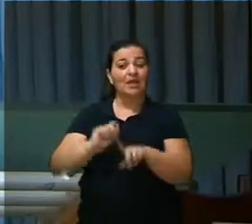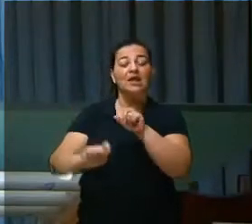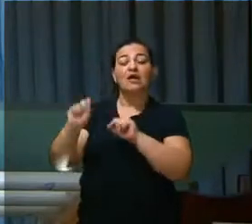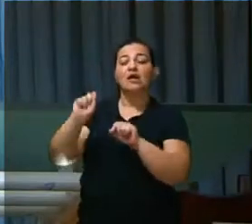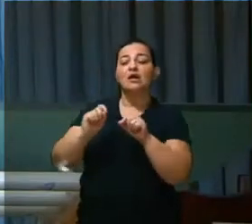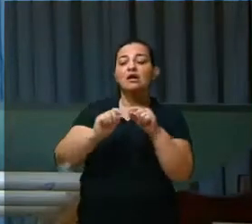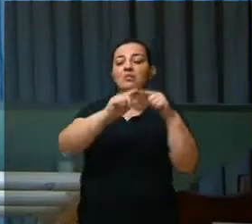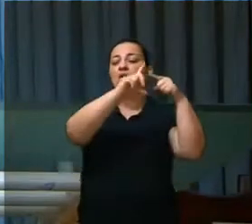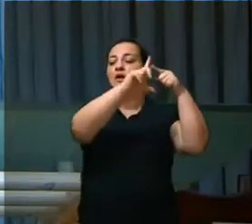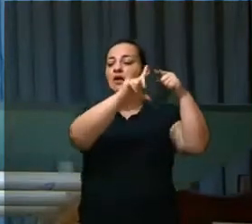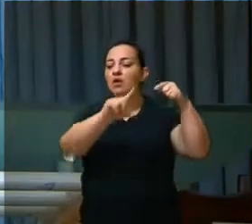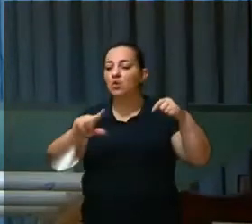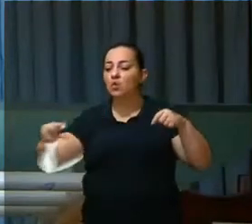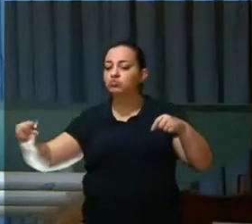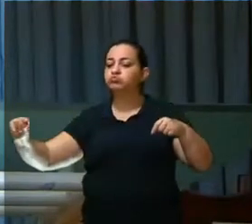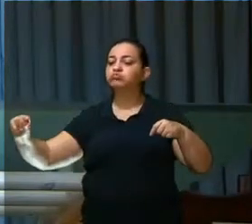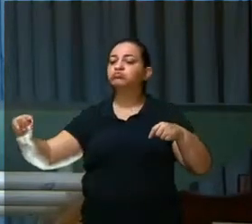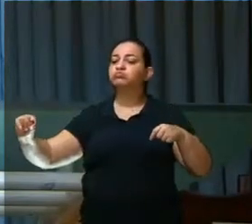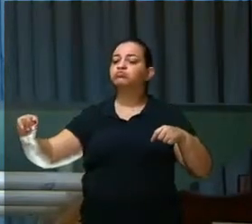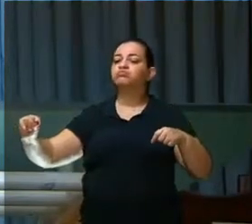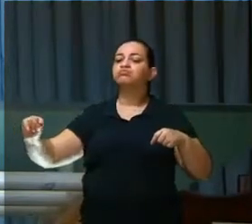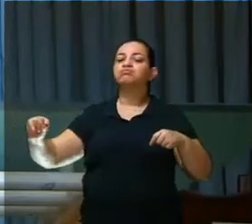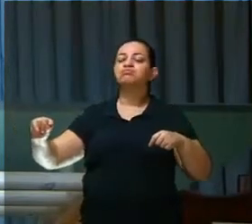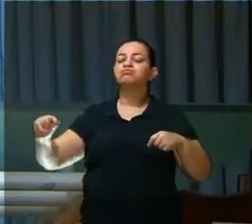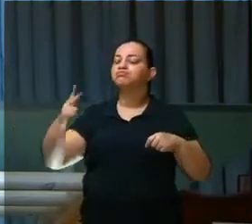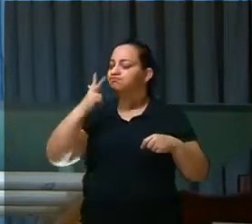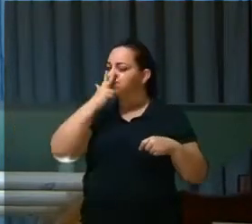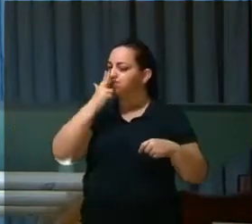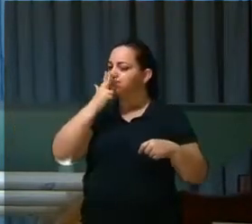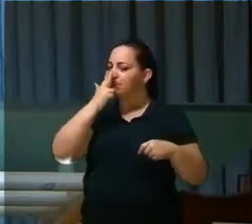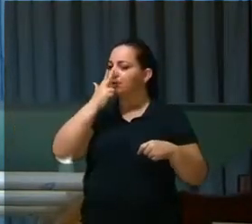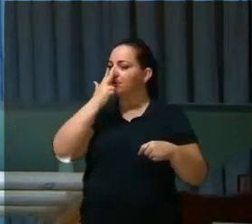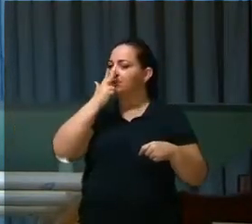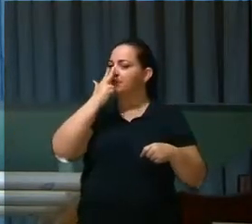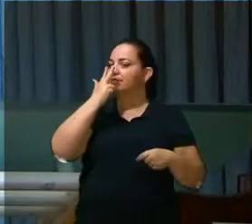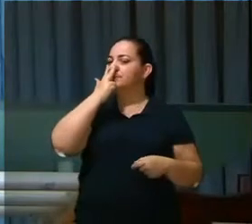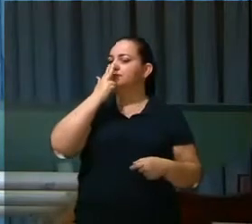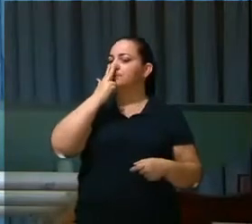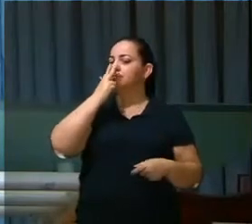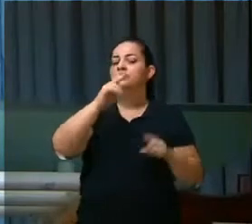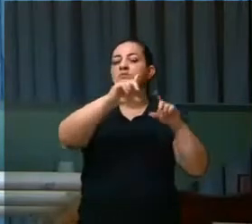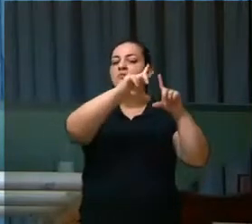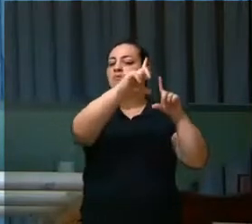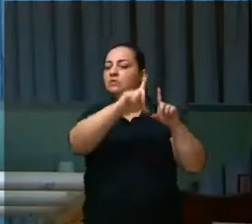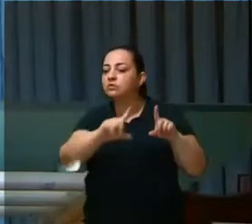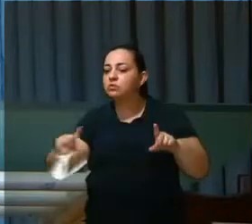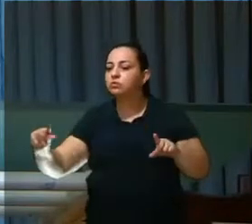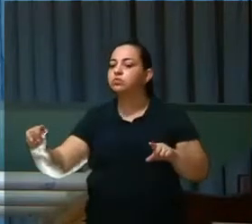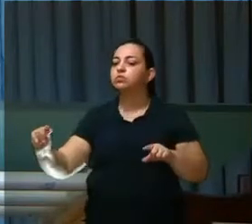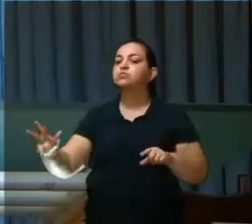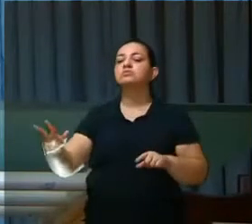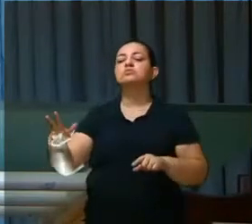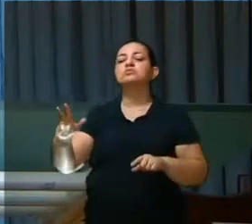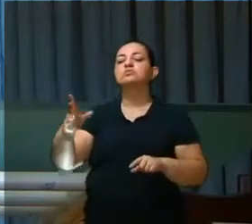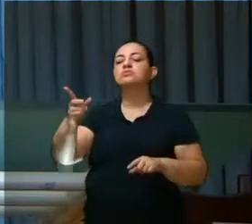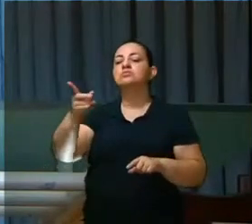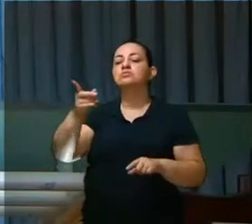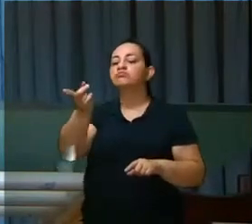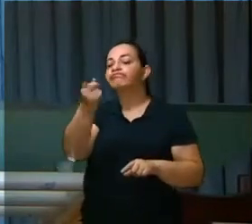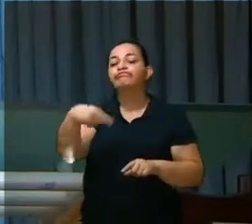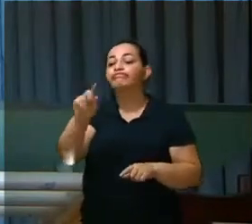essa decadência foi tão gradativa que ela nem percebeu chegar